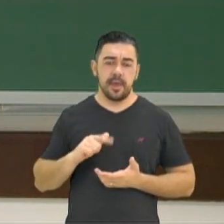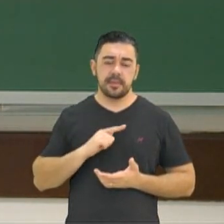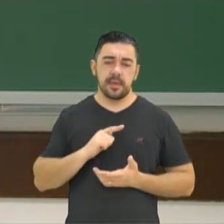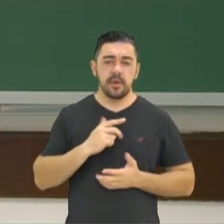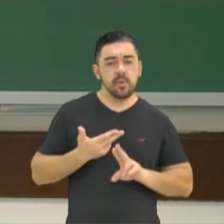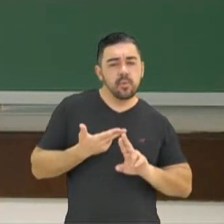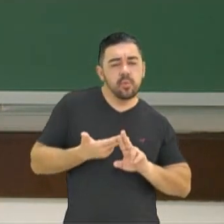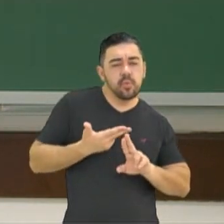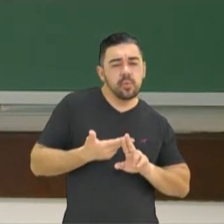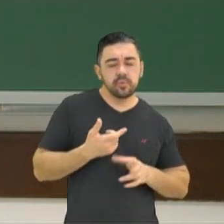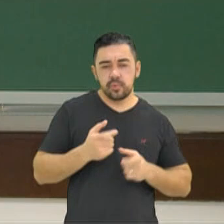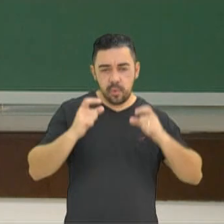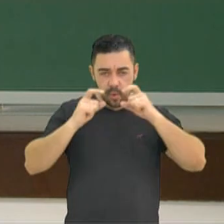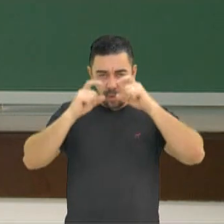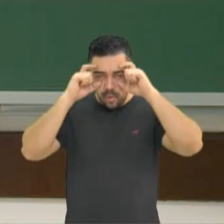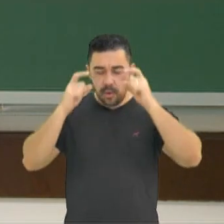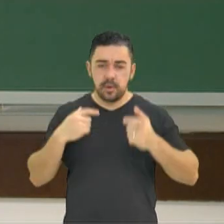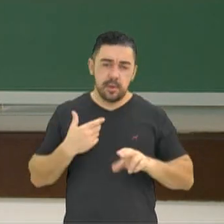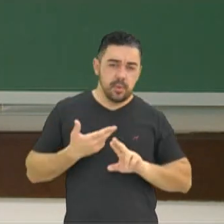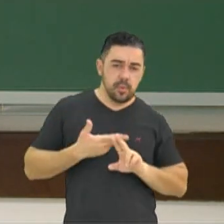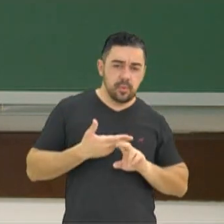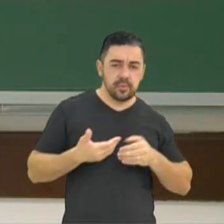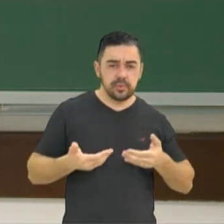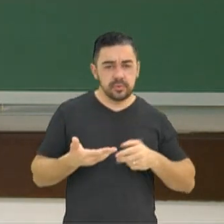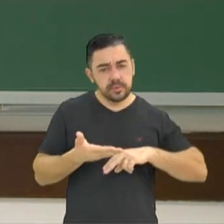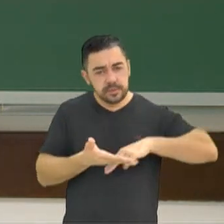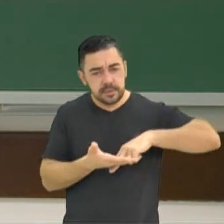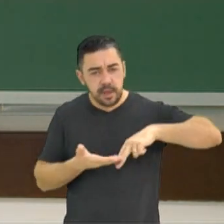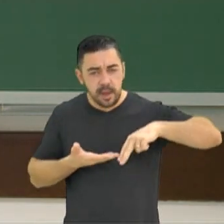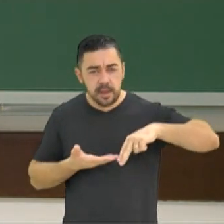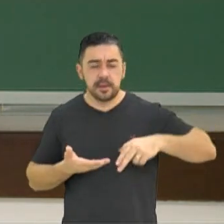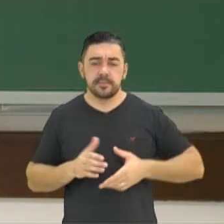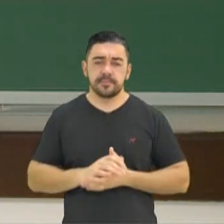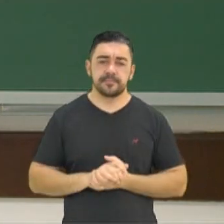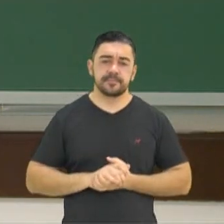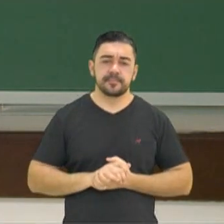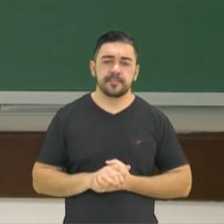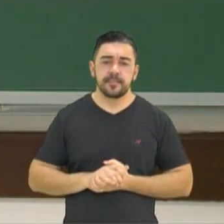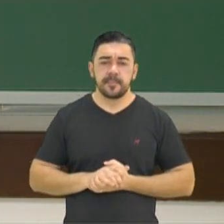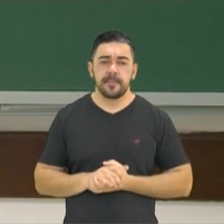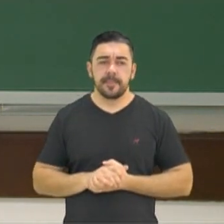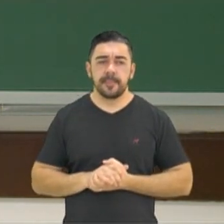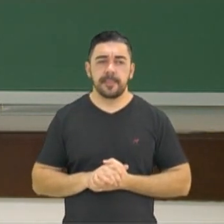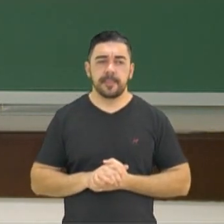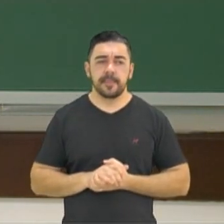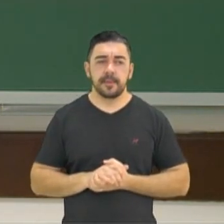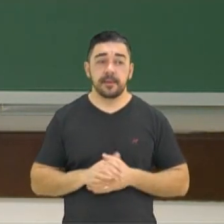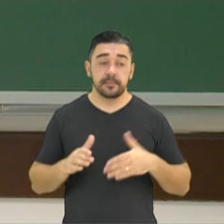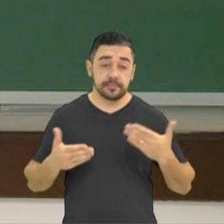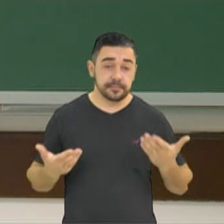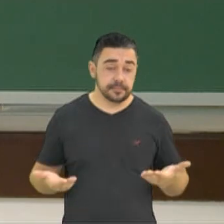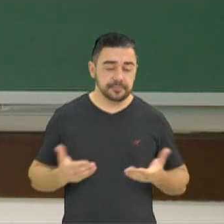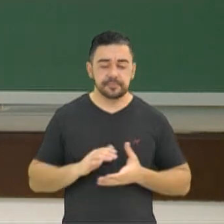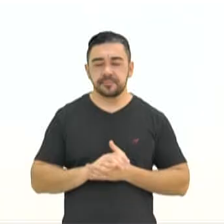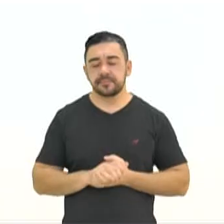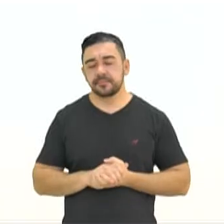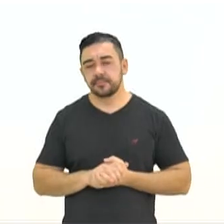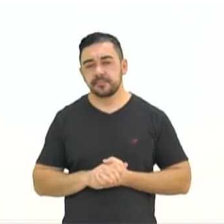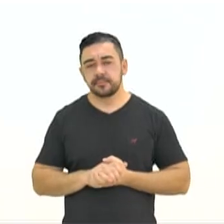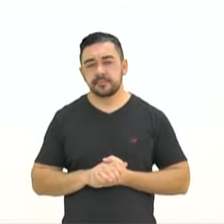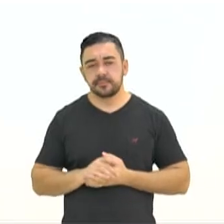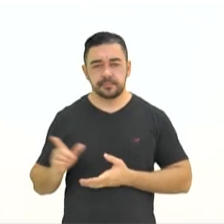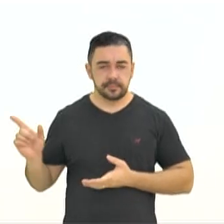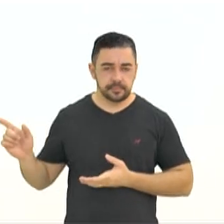na falda, uso a saia, né? Uso saia. Muito bem? Então, para